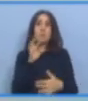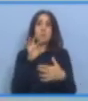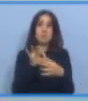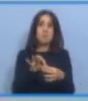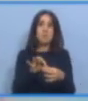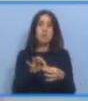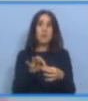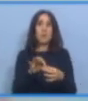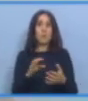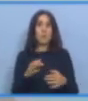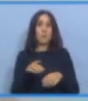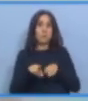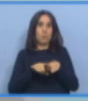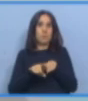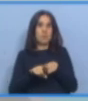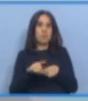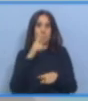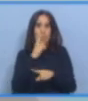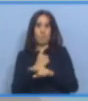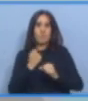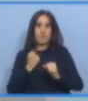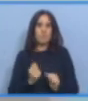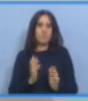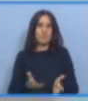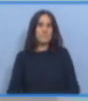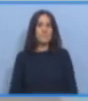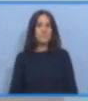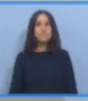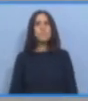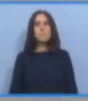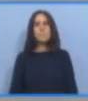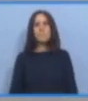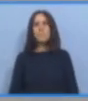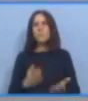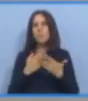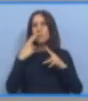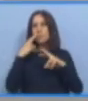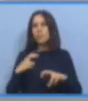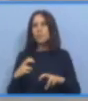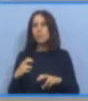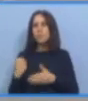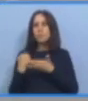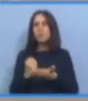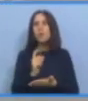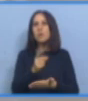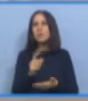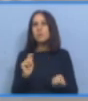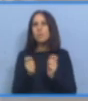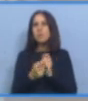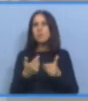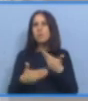com uma ação política também que tem que ser forte. O estudo que contributo oferece para essa mudança em